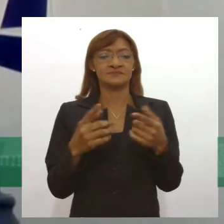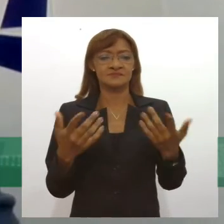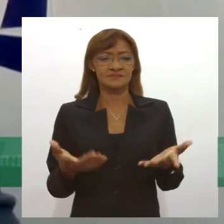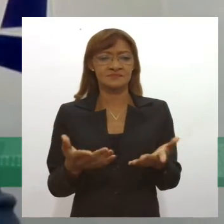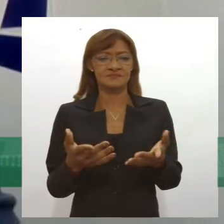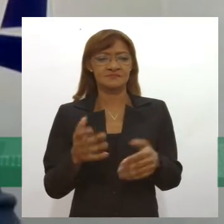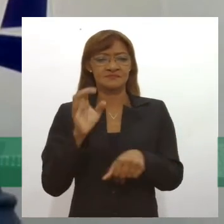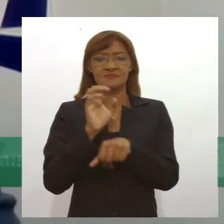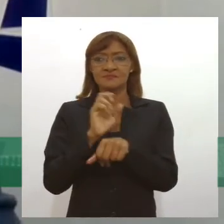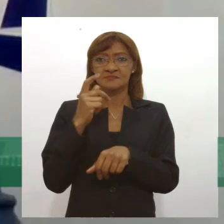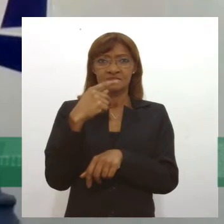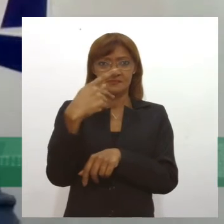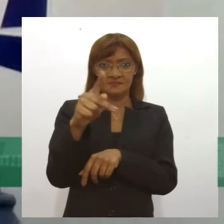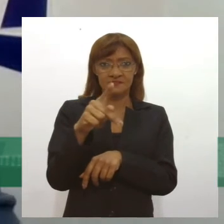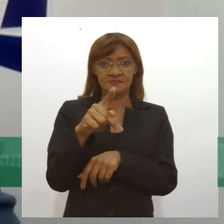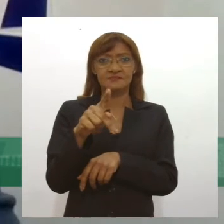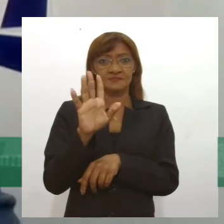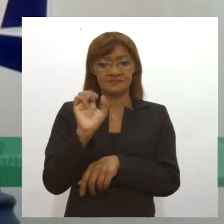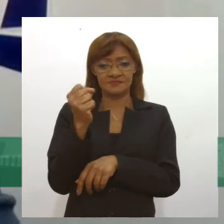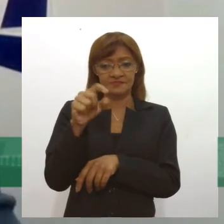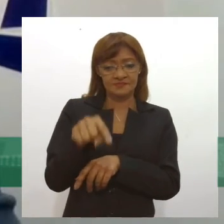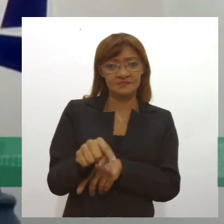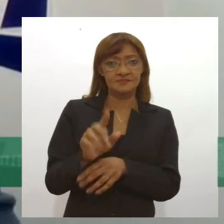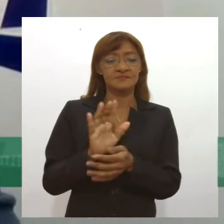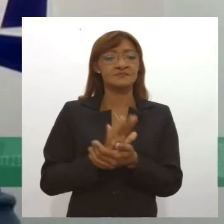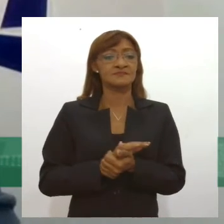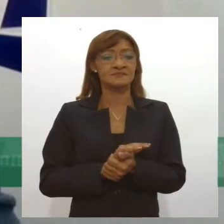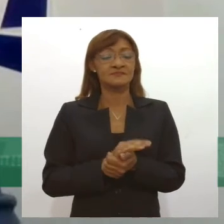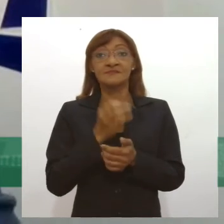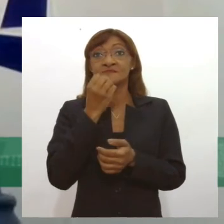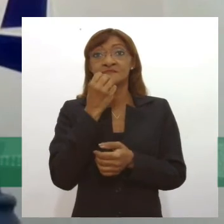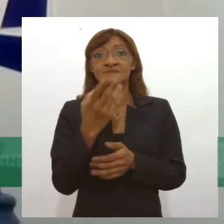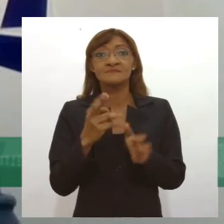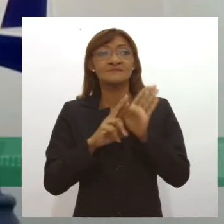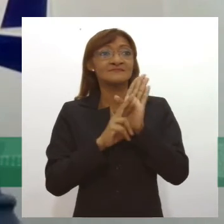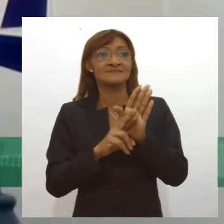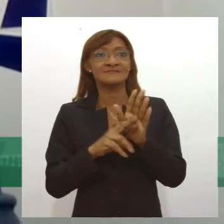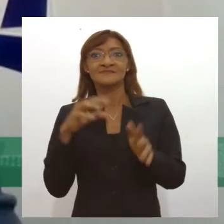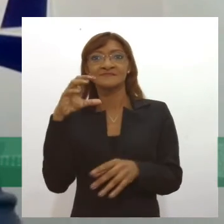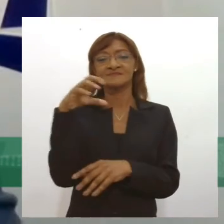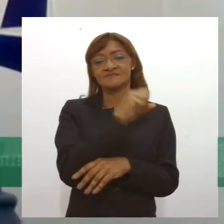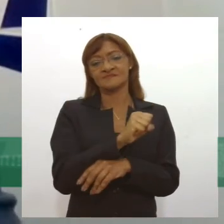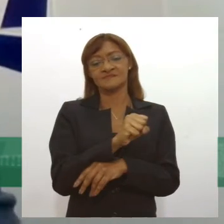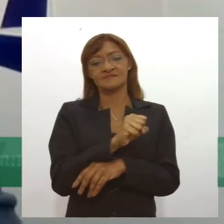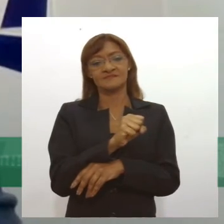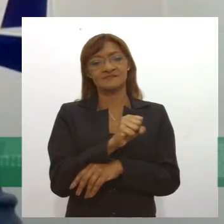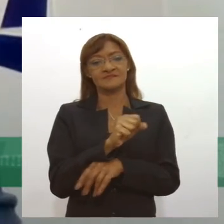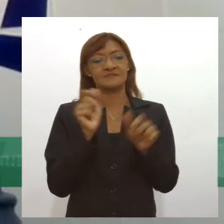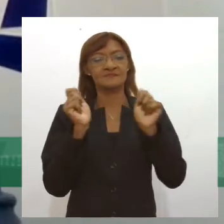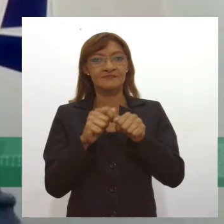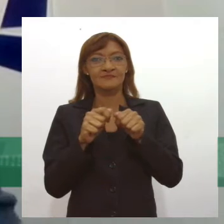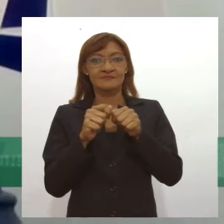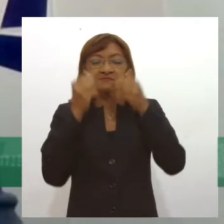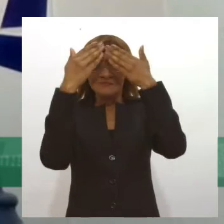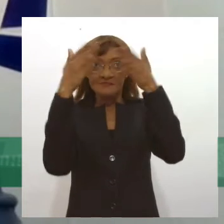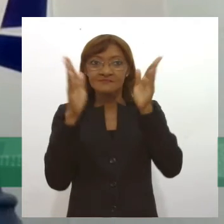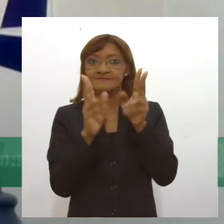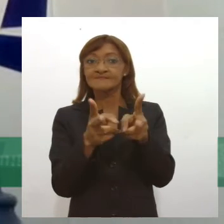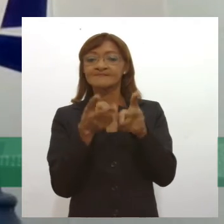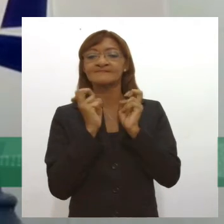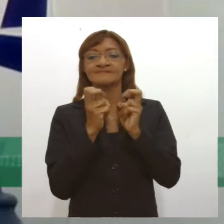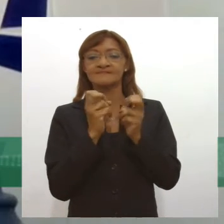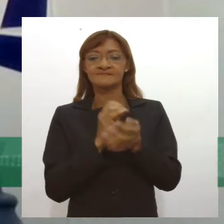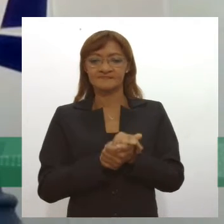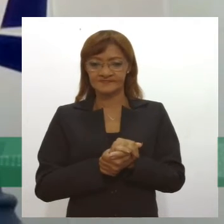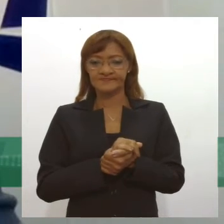o estado de vocês, eu acho que faz muito sentido os seus representantes, o mais rápido possível, enxergarem isso